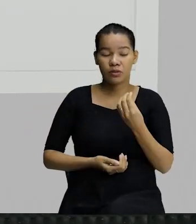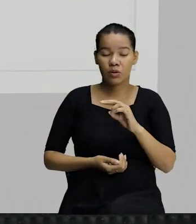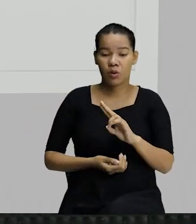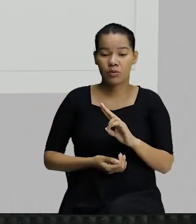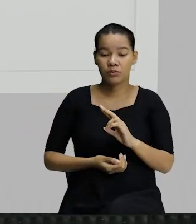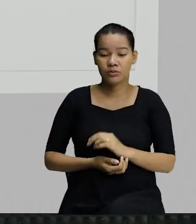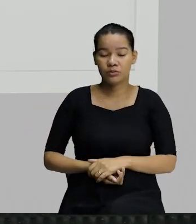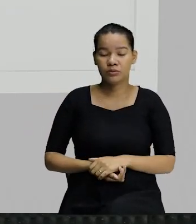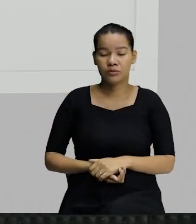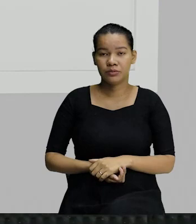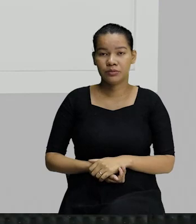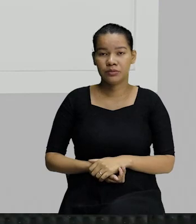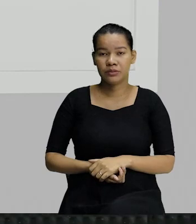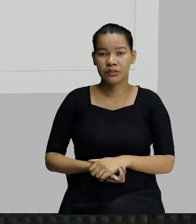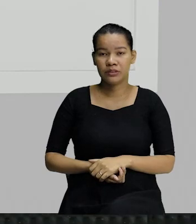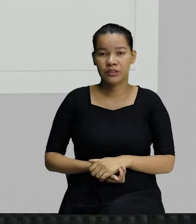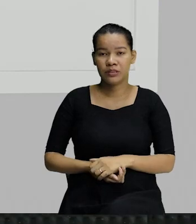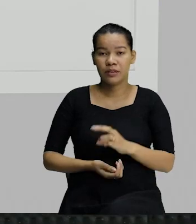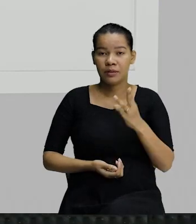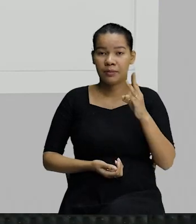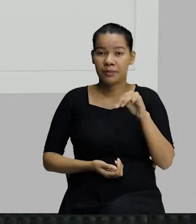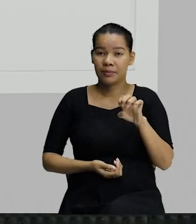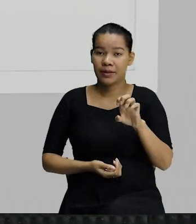ou como vocês podem chamar de mediana,